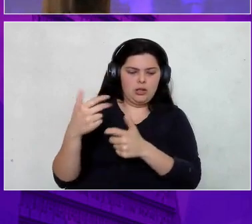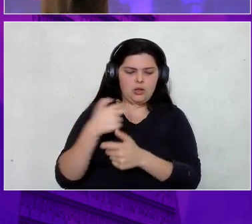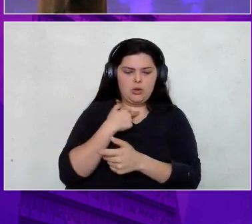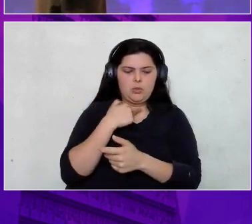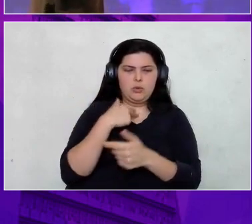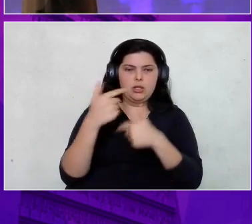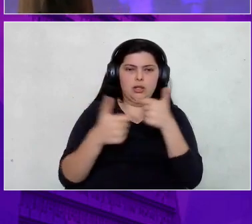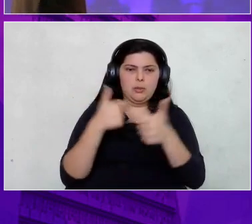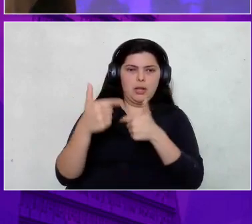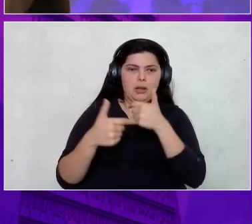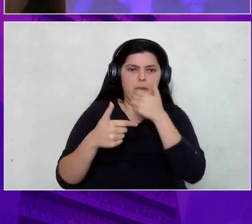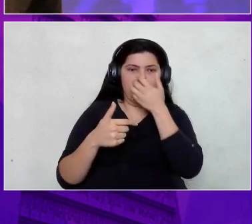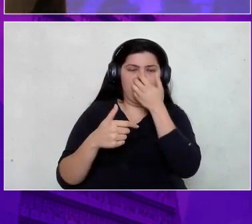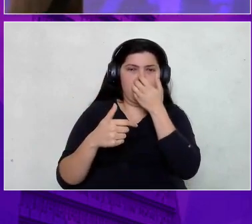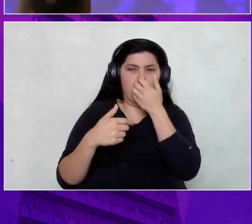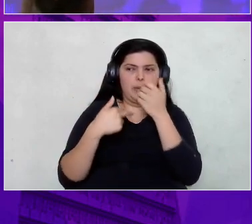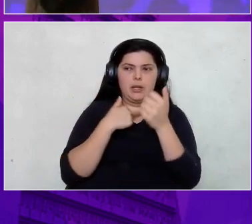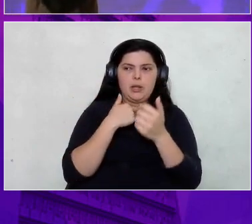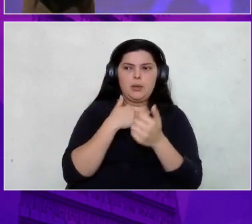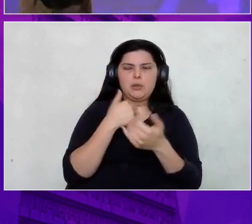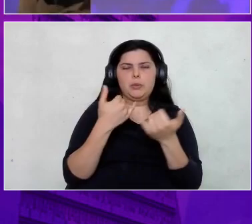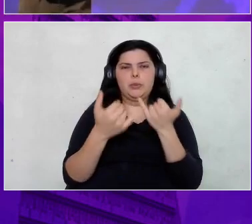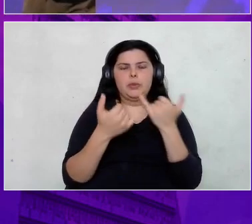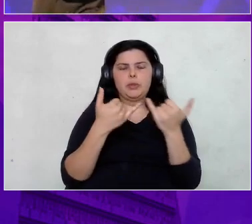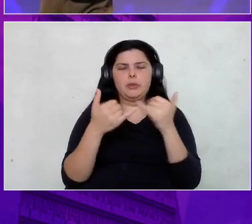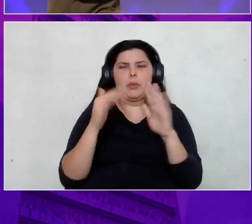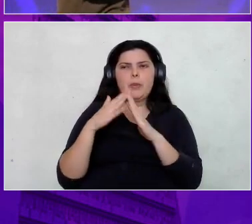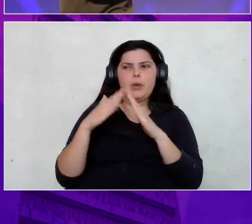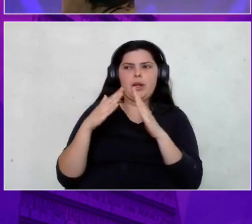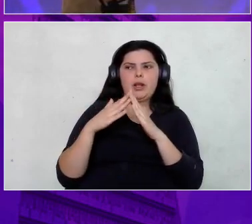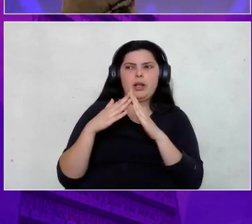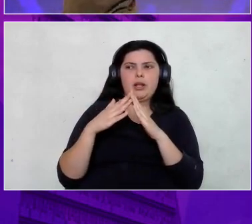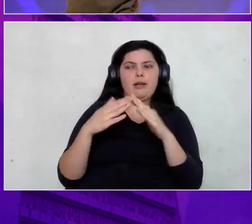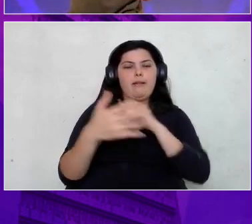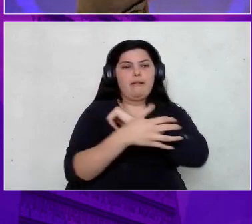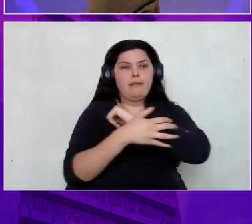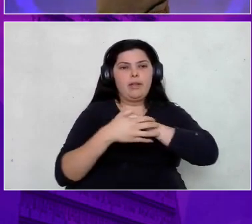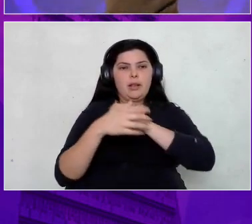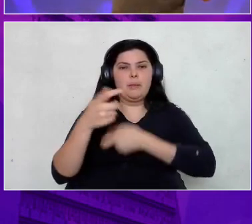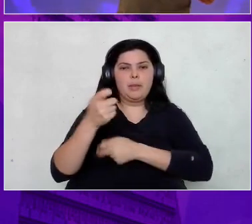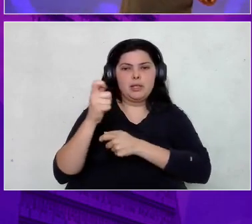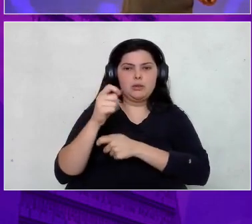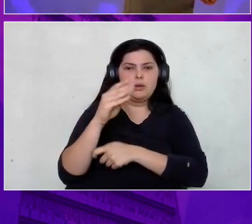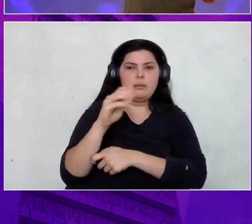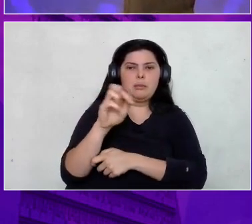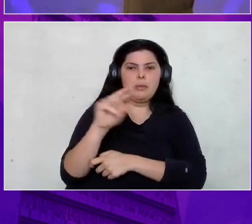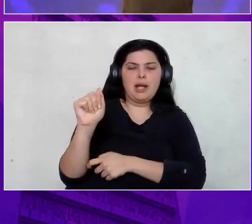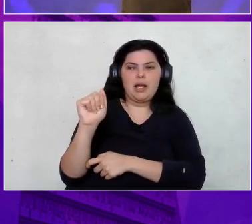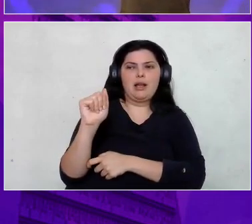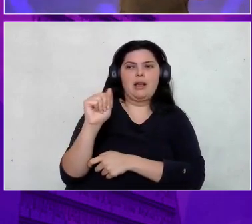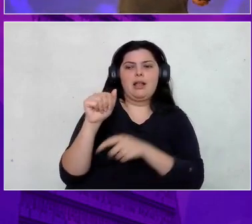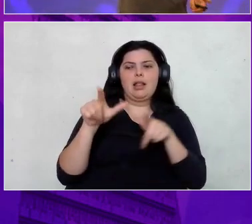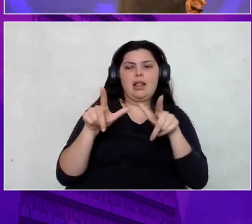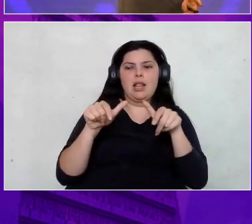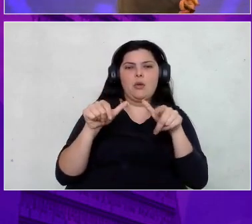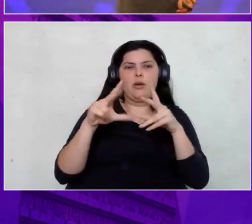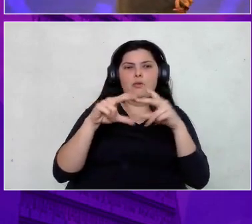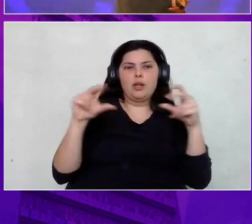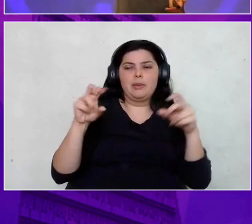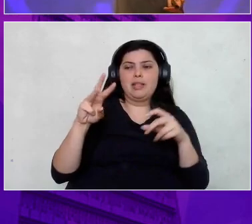trabalhados, você não podia ter sei lá, onde eu moro, uma vila de pescador, Barra da Lagoa, Floripa. Tem 3 mil